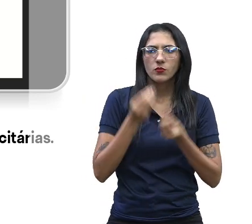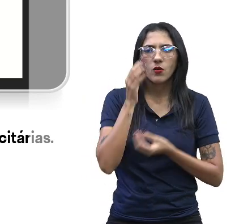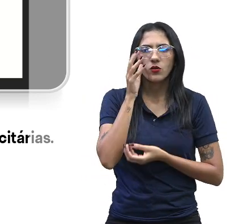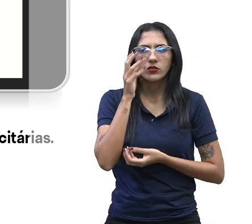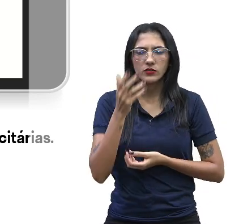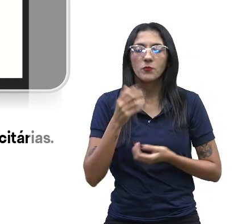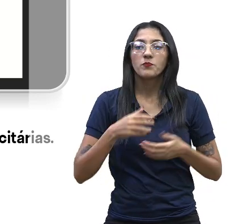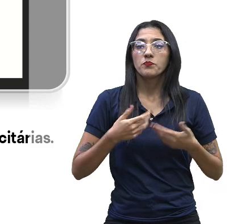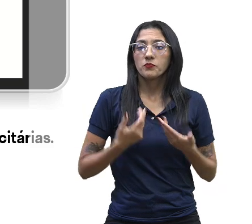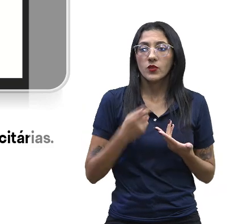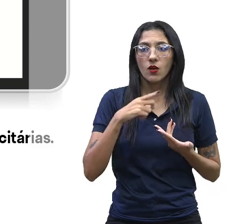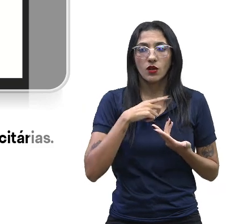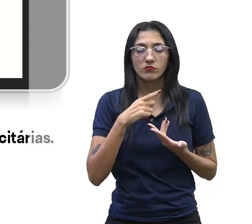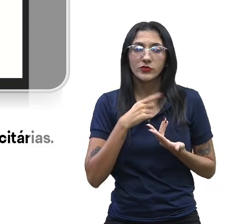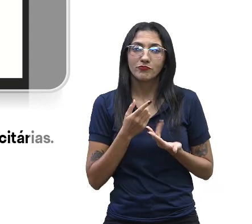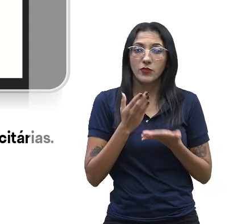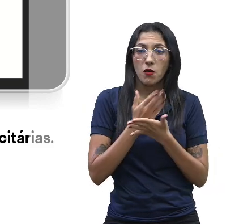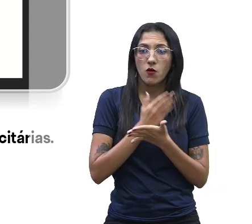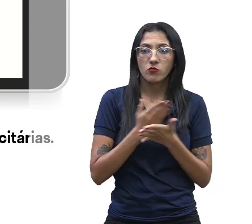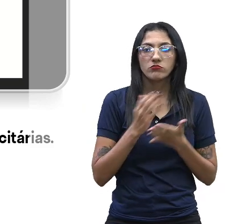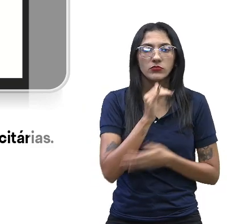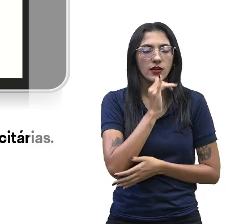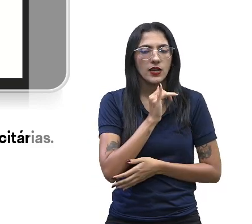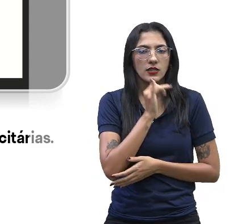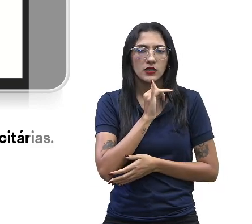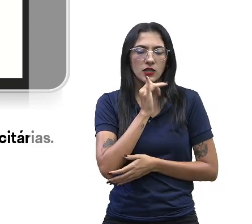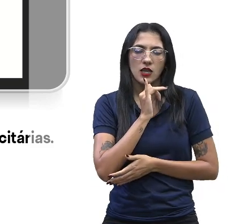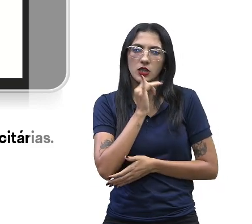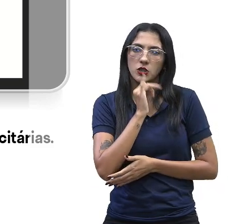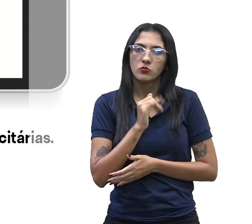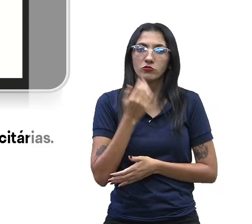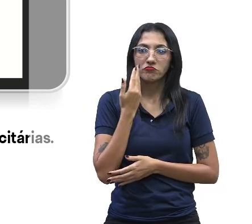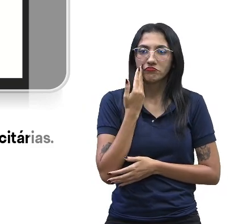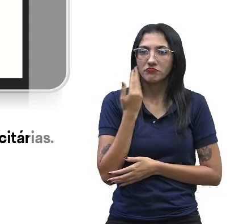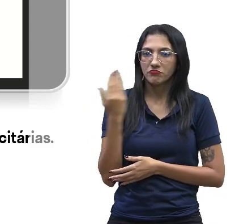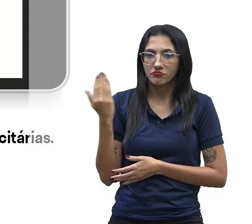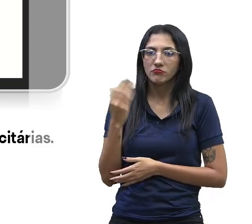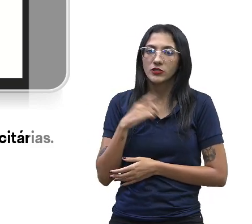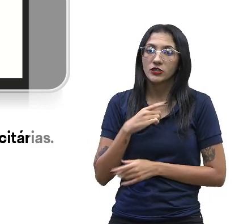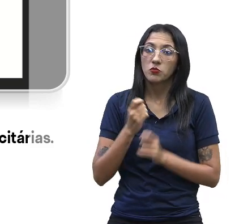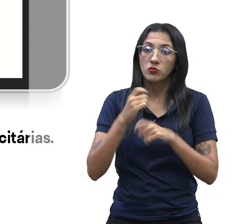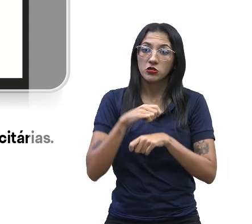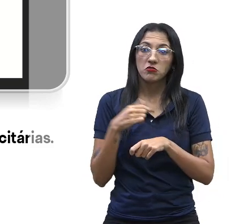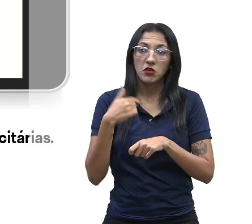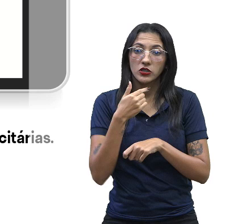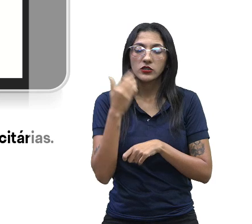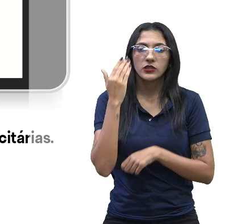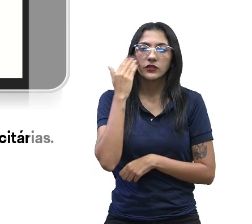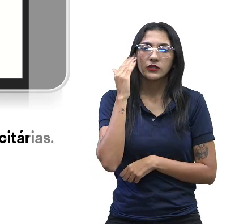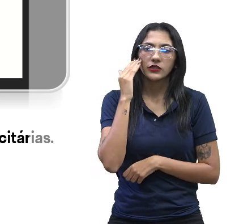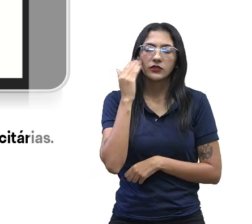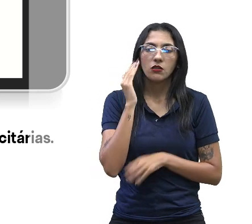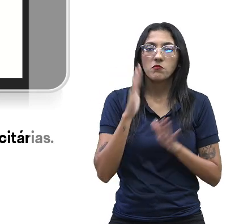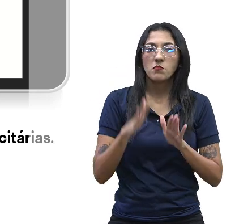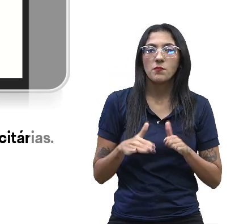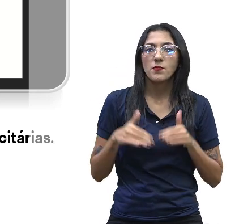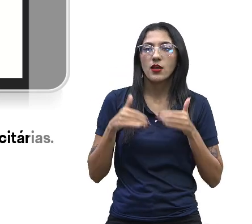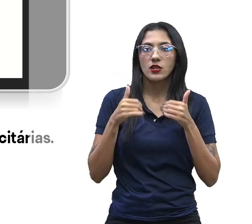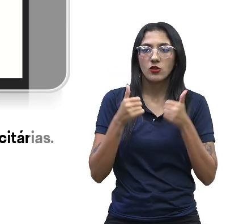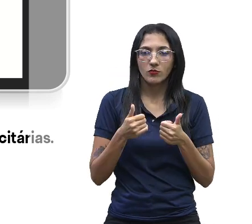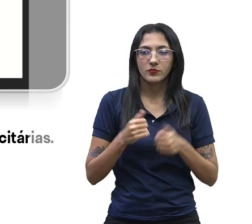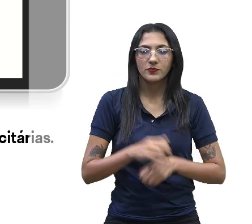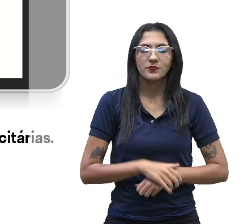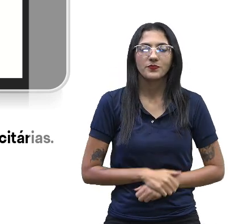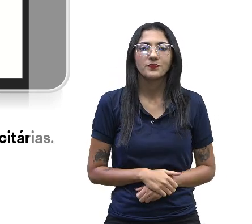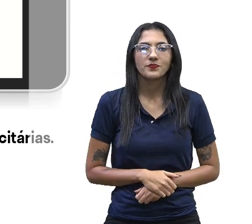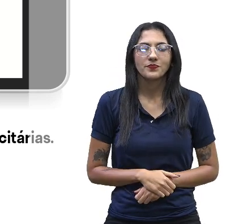Então, nós temos exemplos de notícias para nós vermos aqui agora um exemplo de